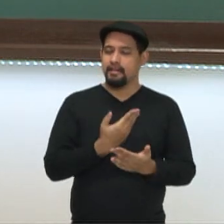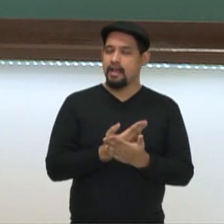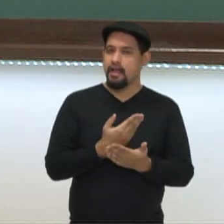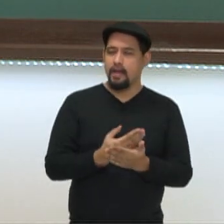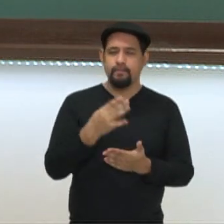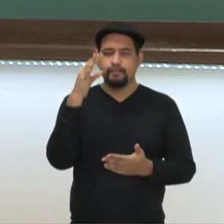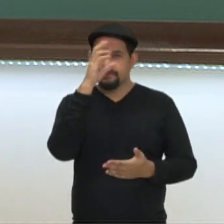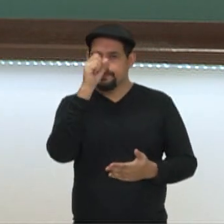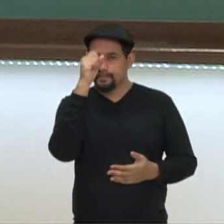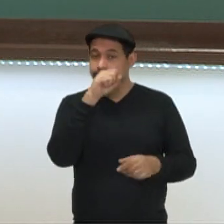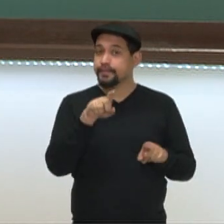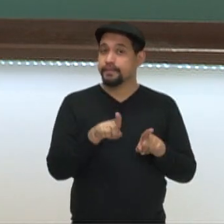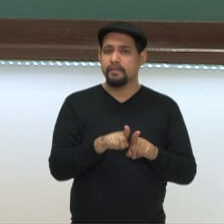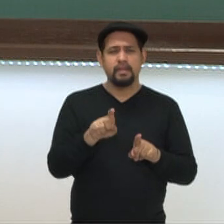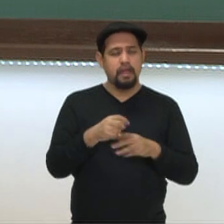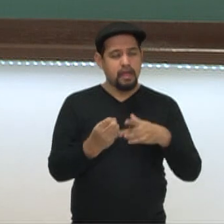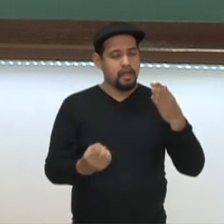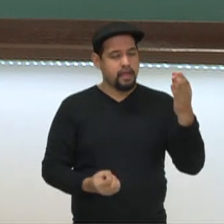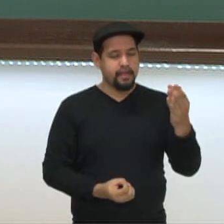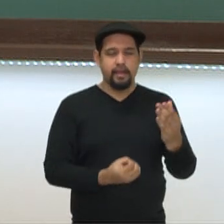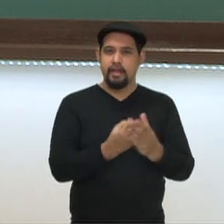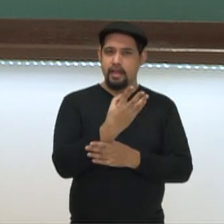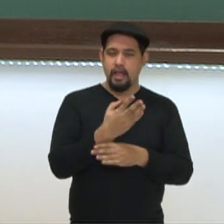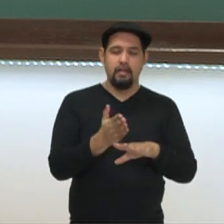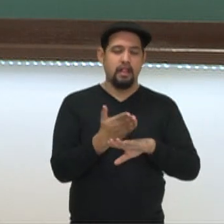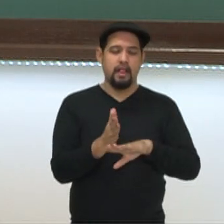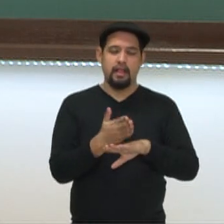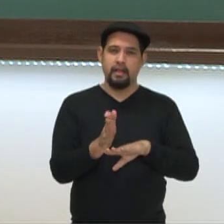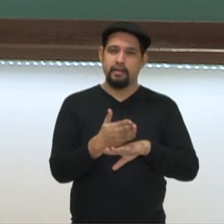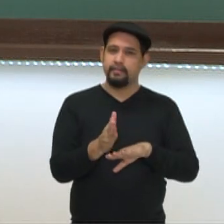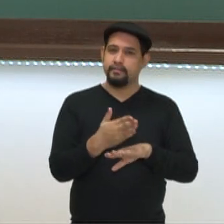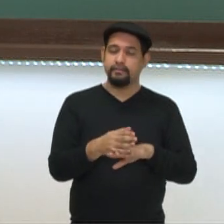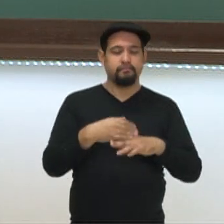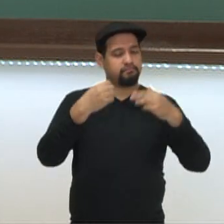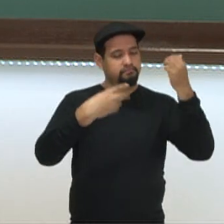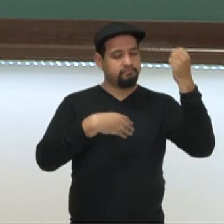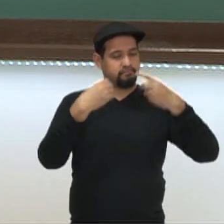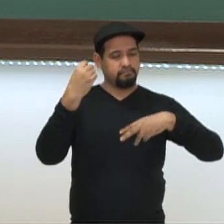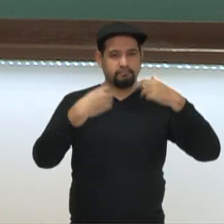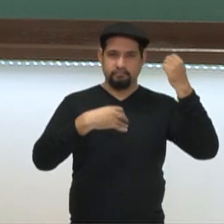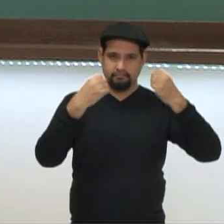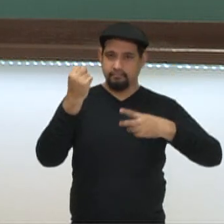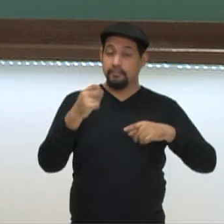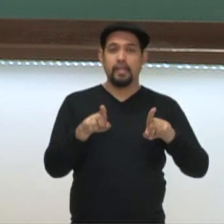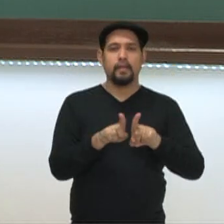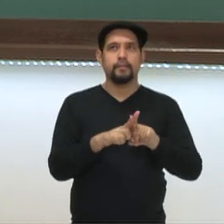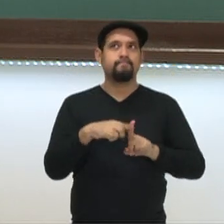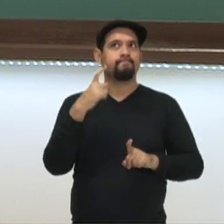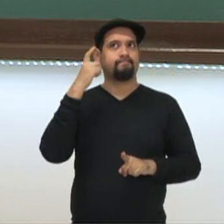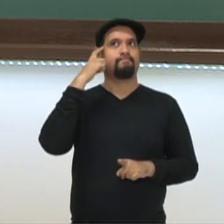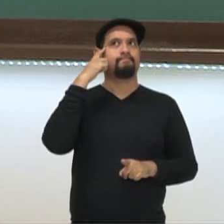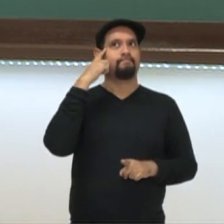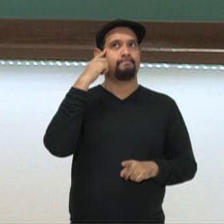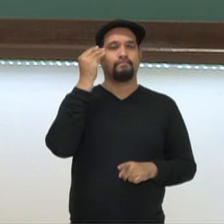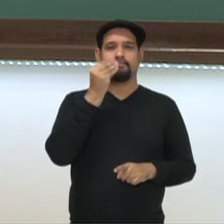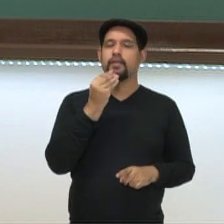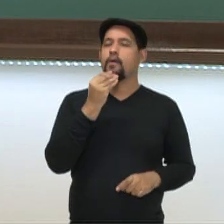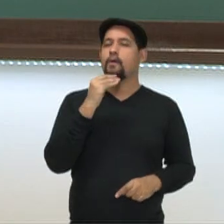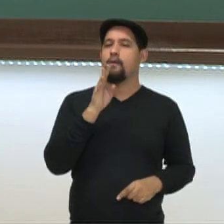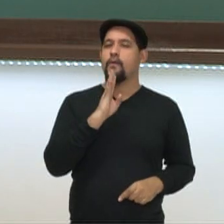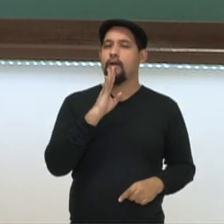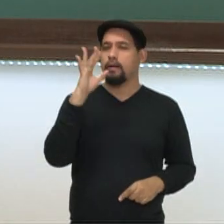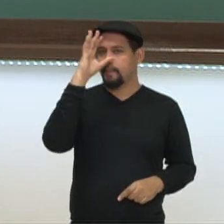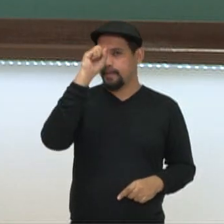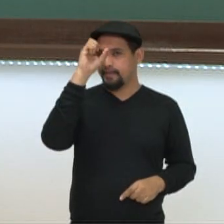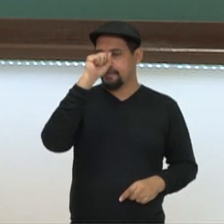mais ainda, vocês produzindo, vocês exercitando sua capacidade de argumentação, raciocínio lógico, testando os seus conhecimentos. Então vamos